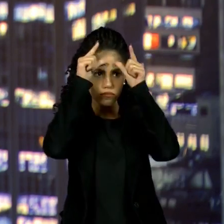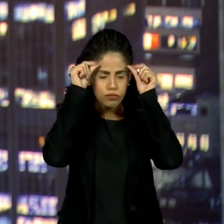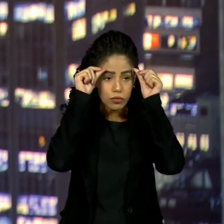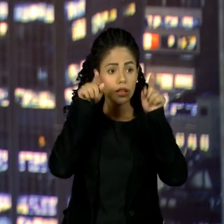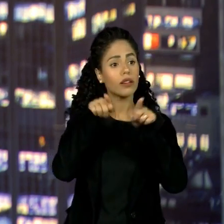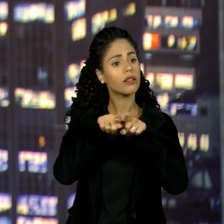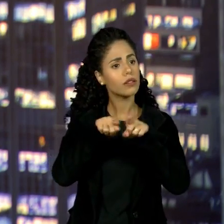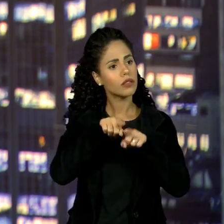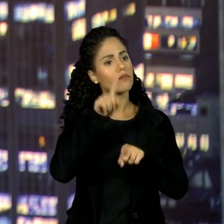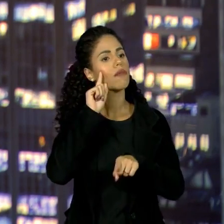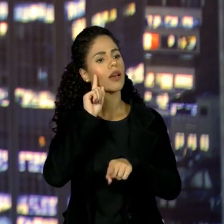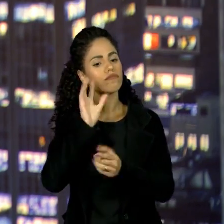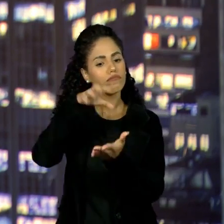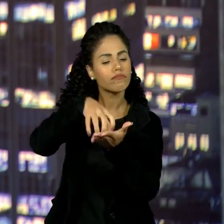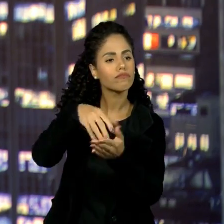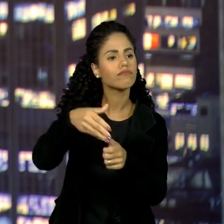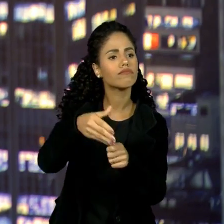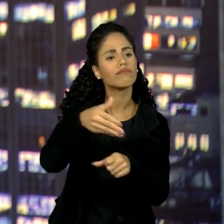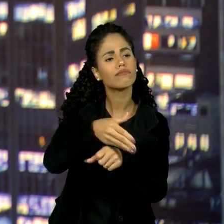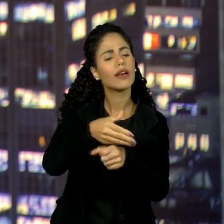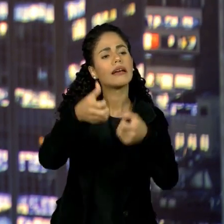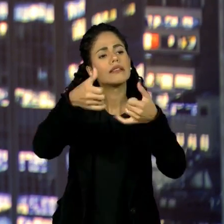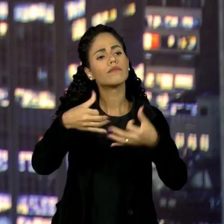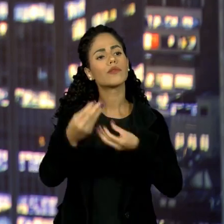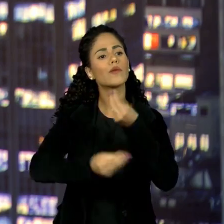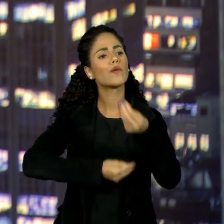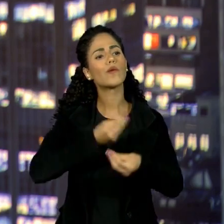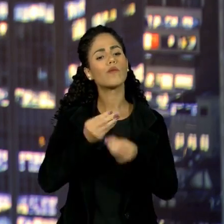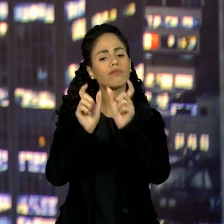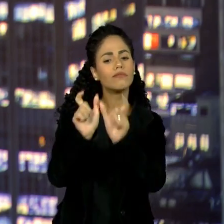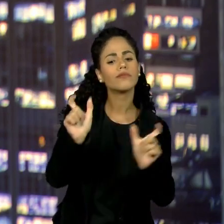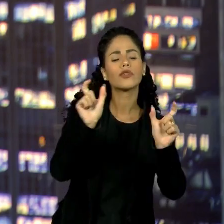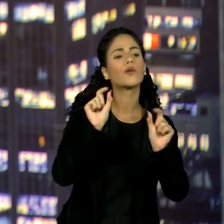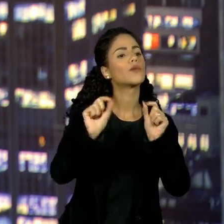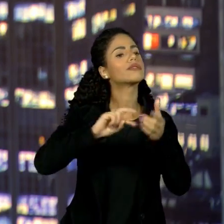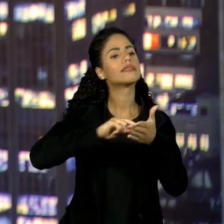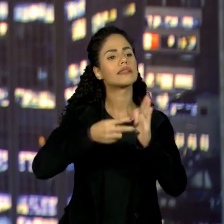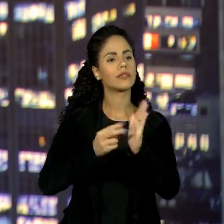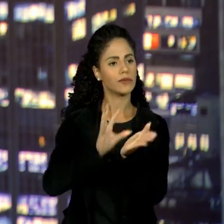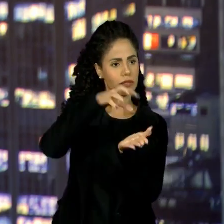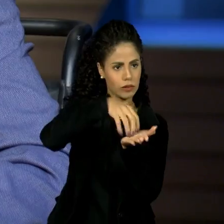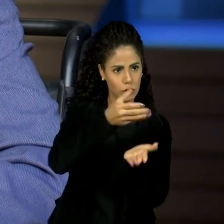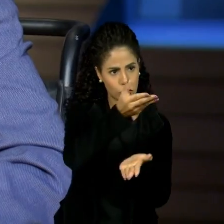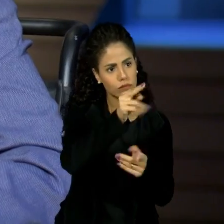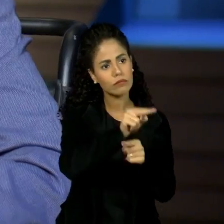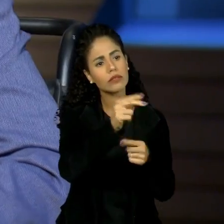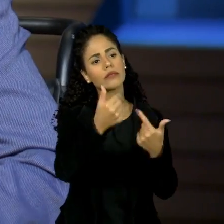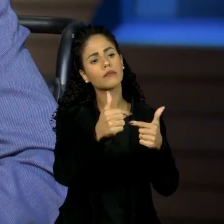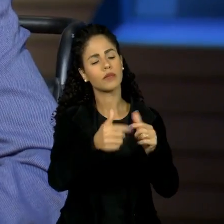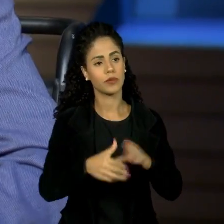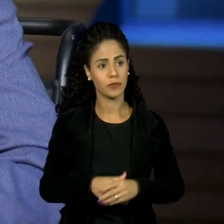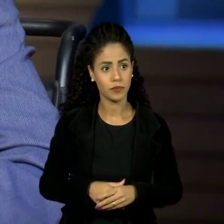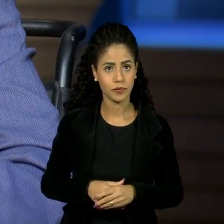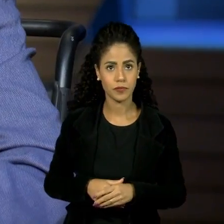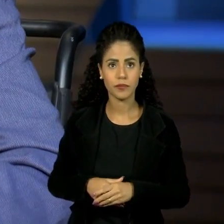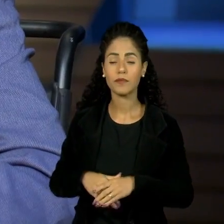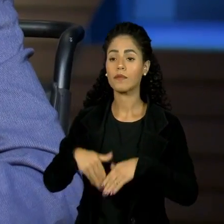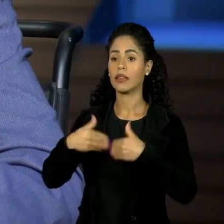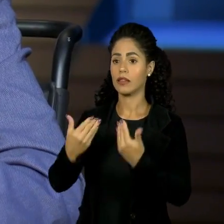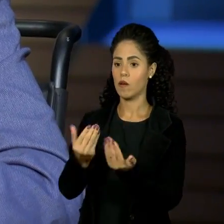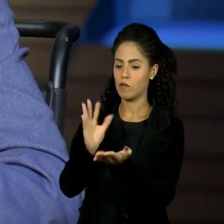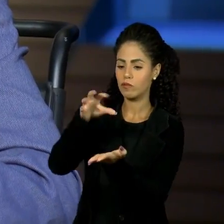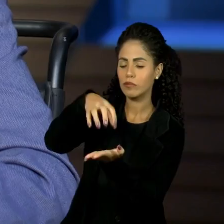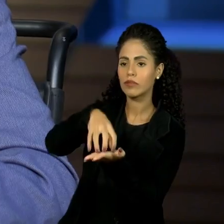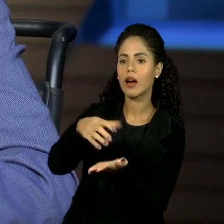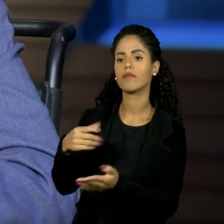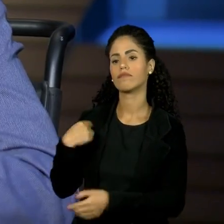comunidade compassiva. Eu queria que você explicasse para a gente esse conceito. O que é a comunidade compassiva? A comunidade compassiva